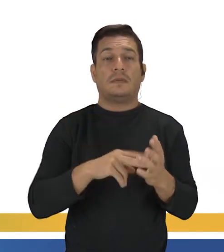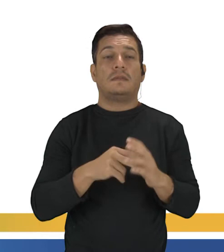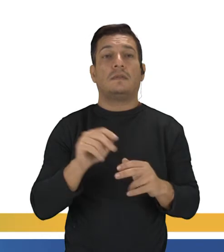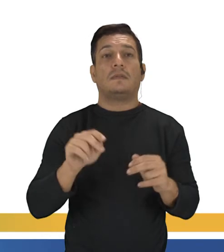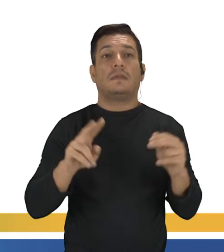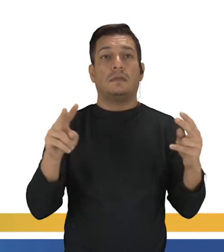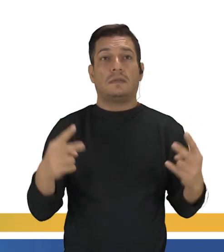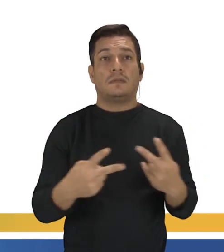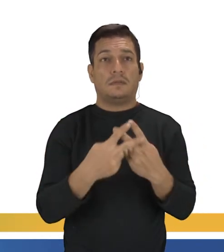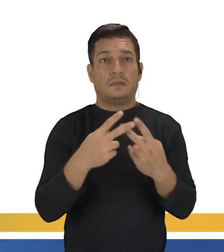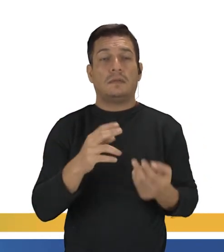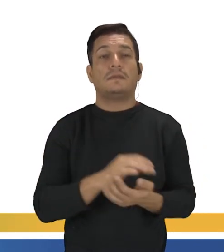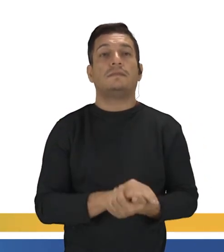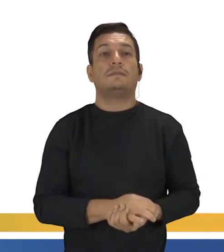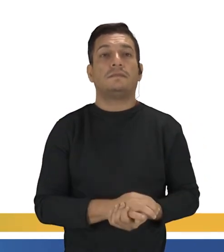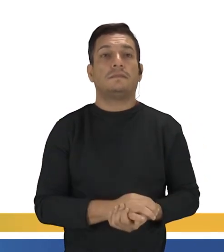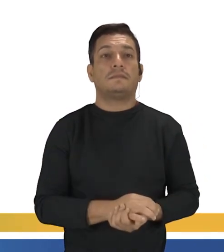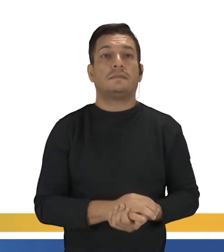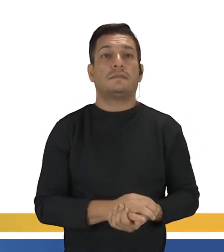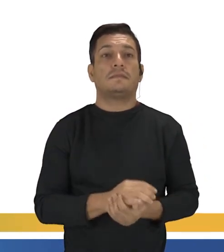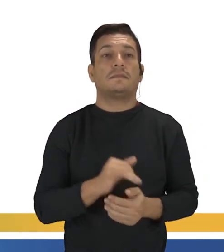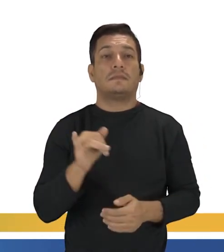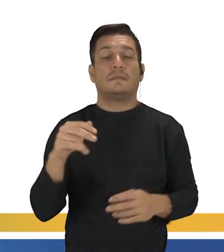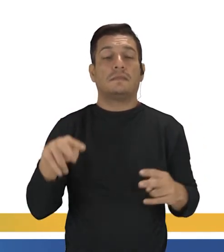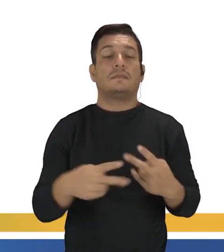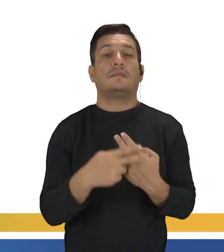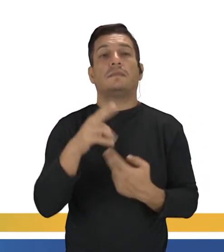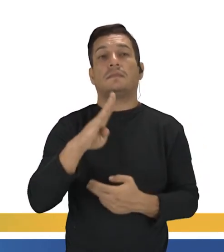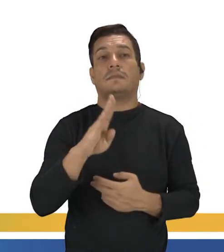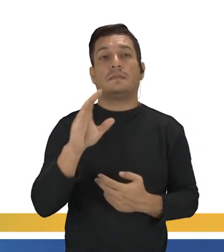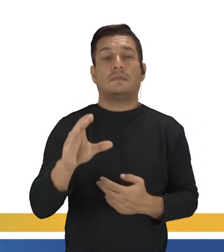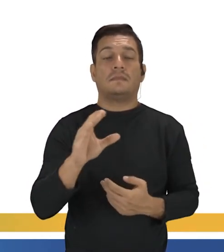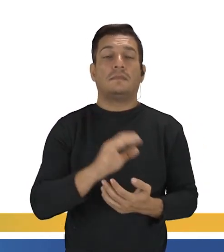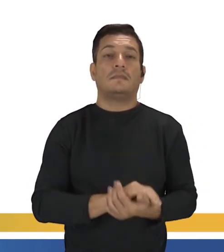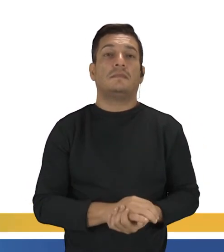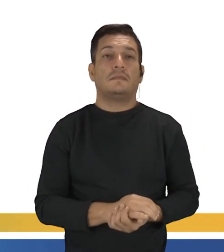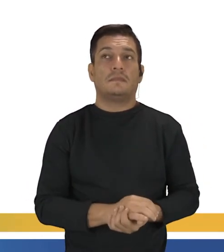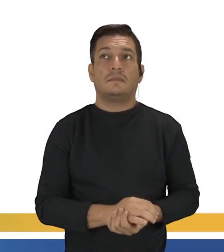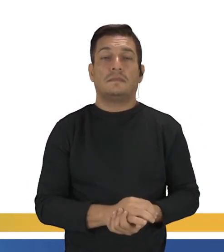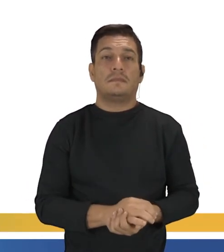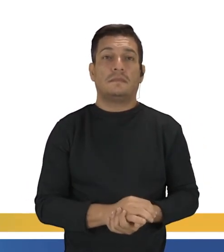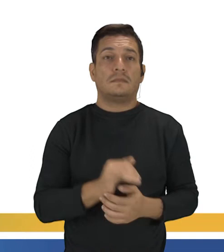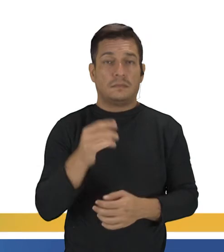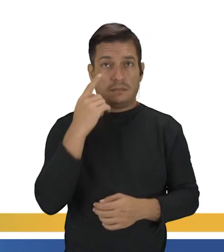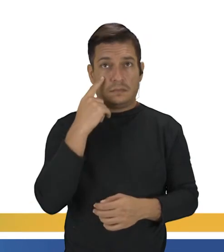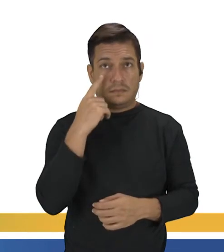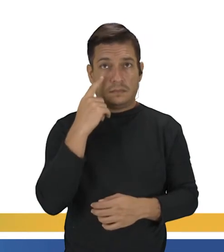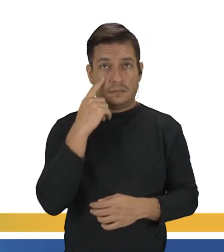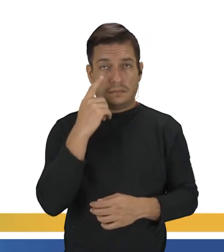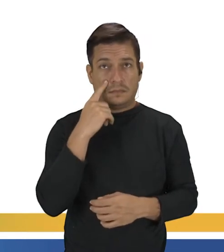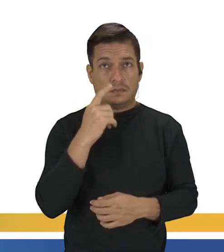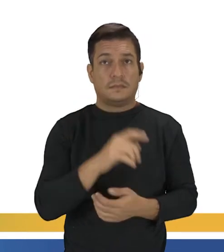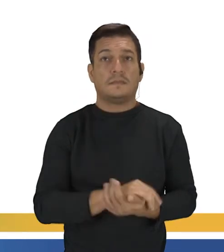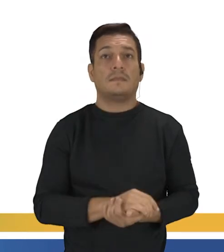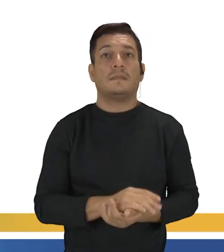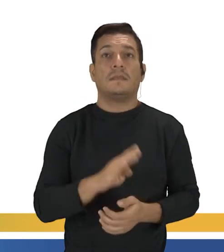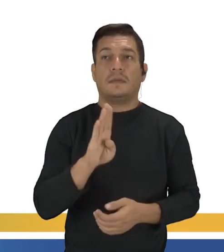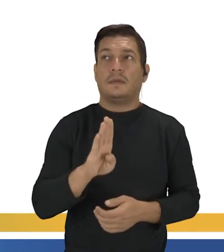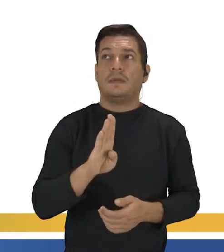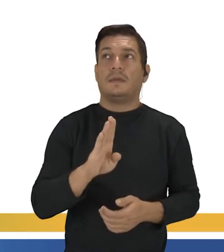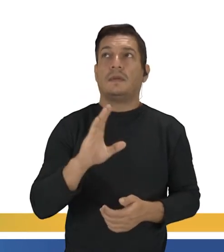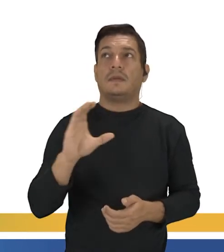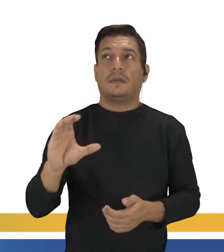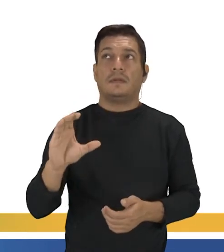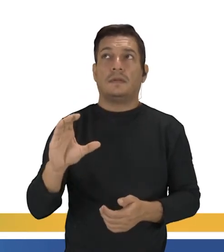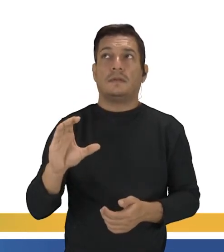a interseção. E quem é a interseção de B e C? Se a gente voltar aqui, ó, aqui eu tenho B e